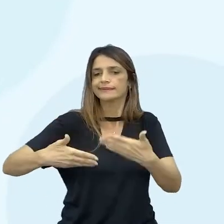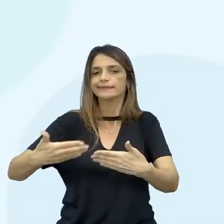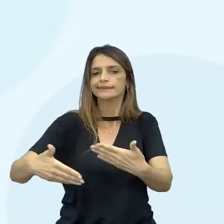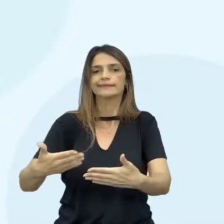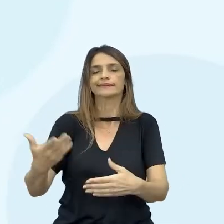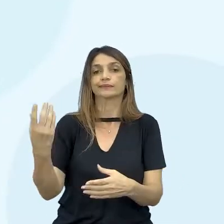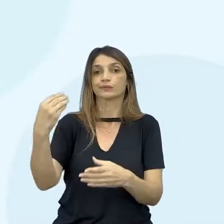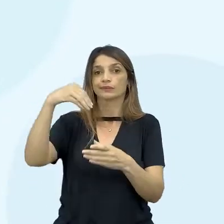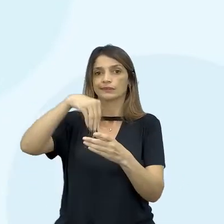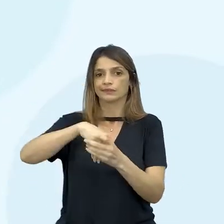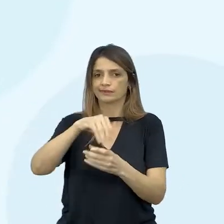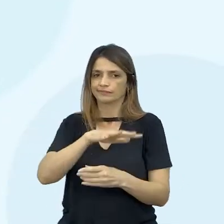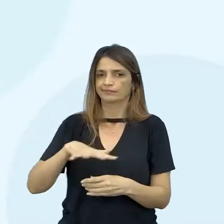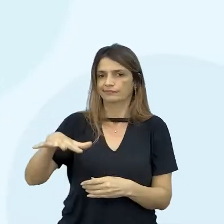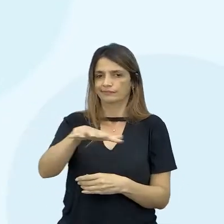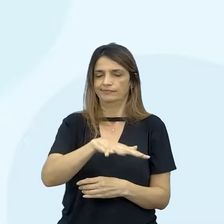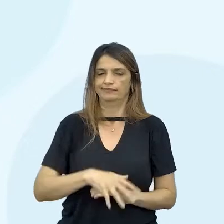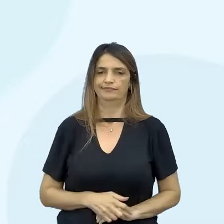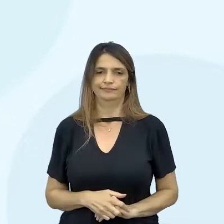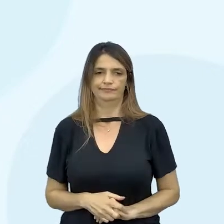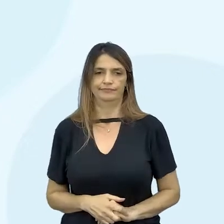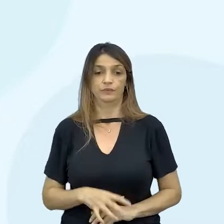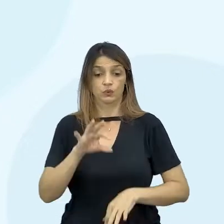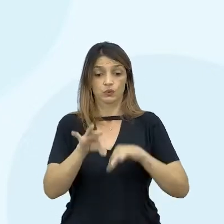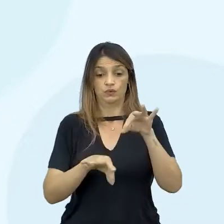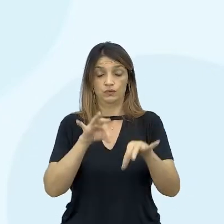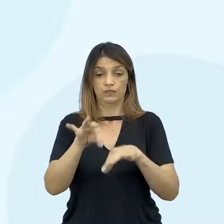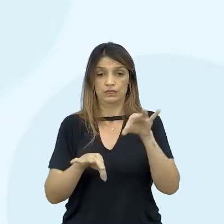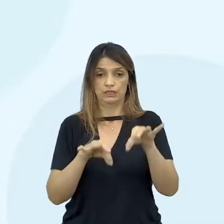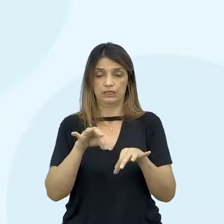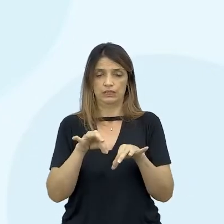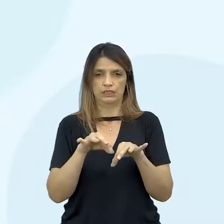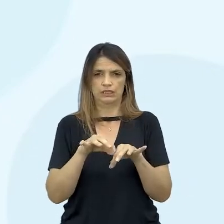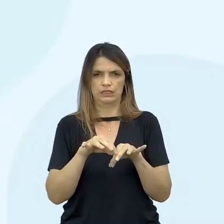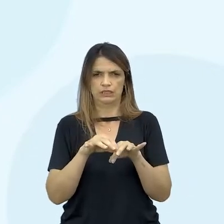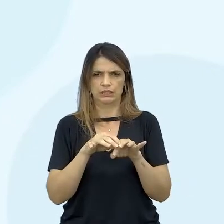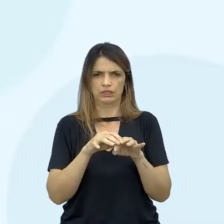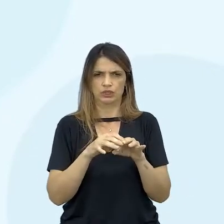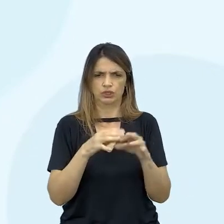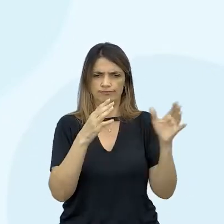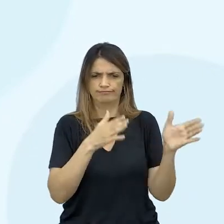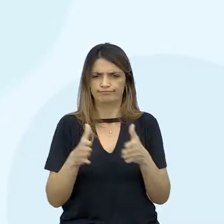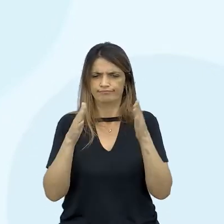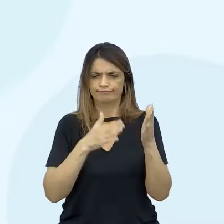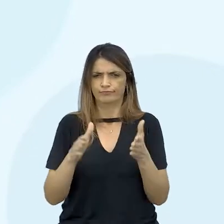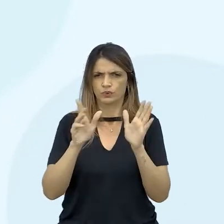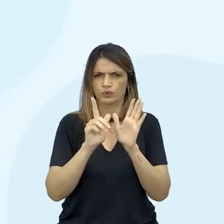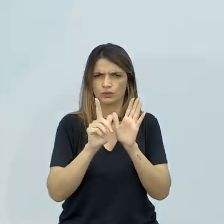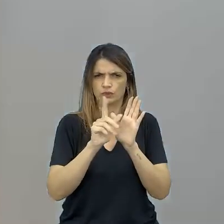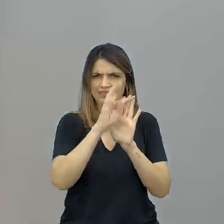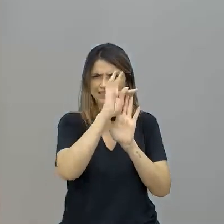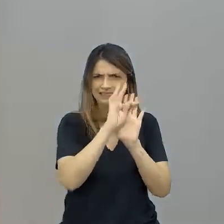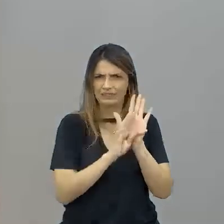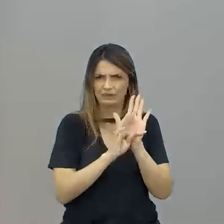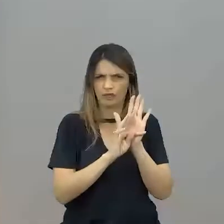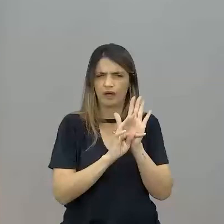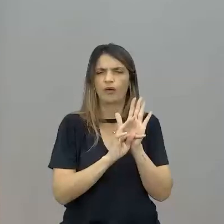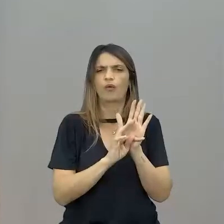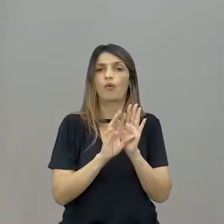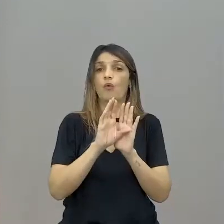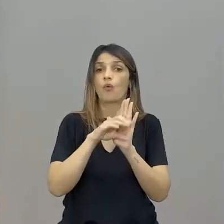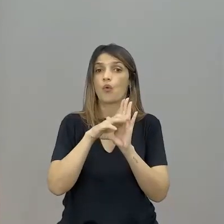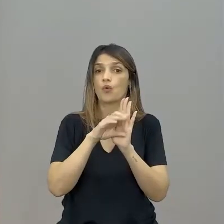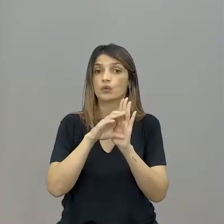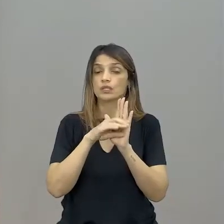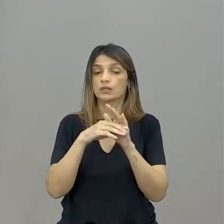paisagem. Nós teremos um momento onde a oficina de produção textual, por exemplo, vai trabalhar preconceito linguístico, porque nós sabemos